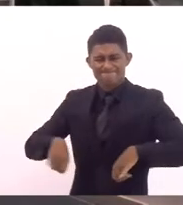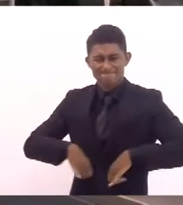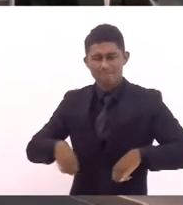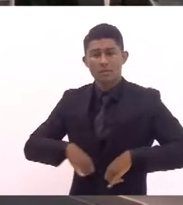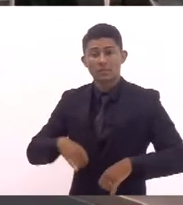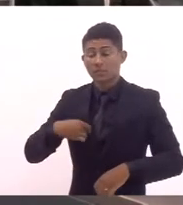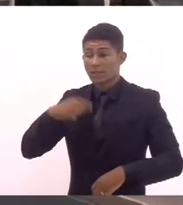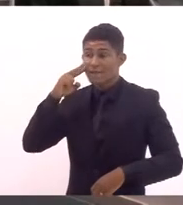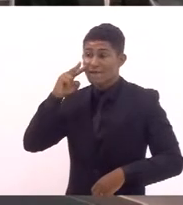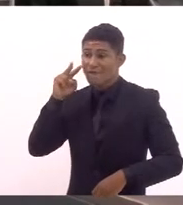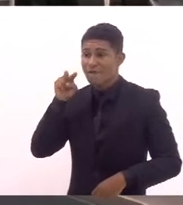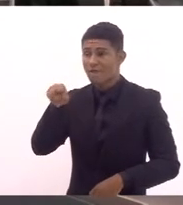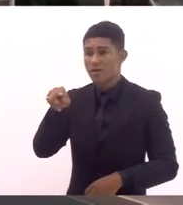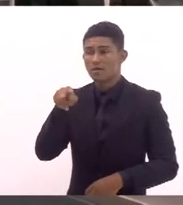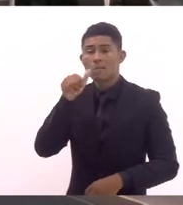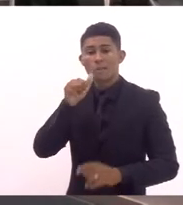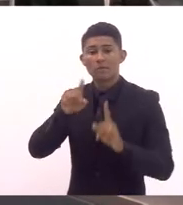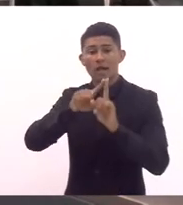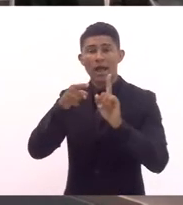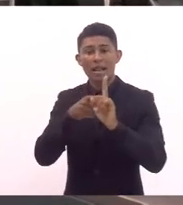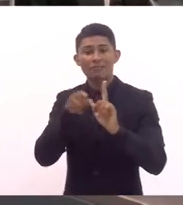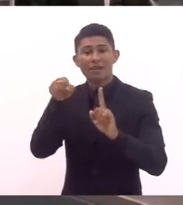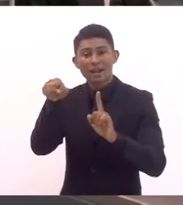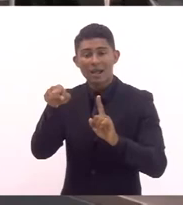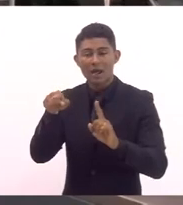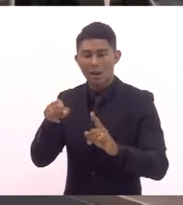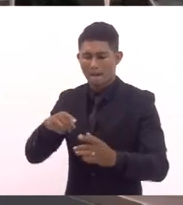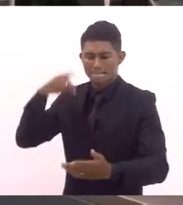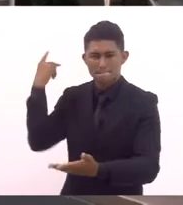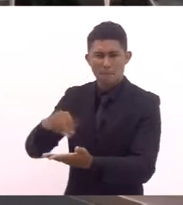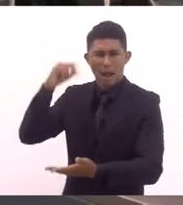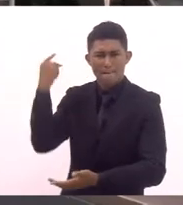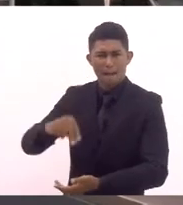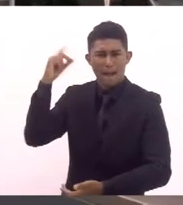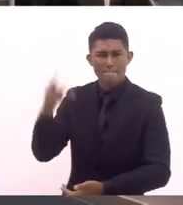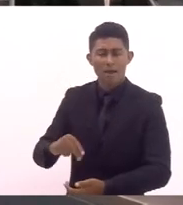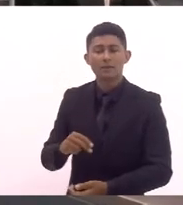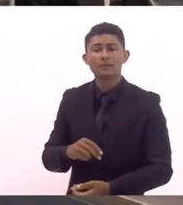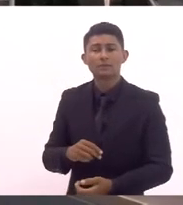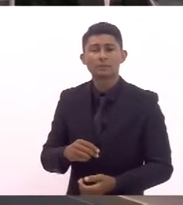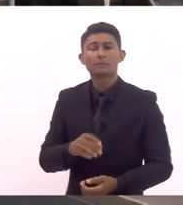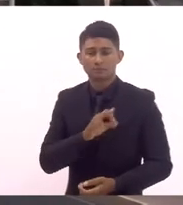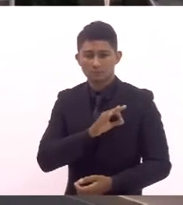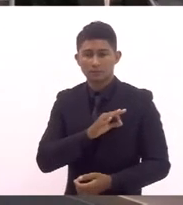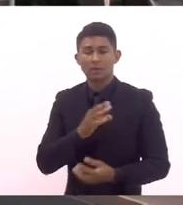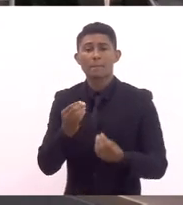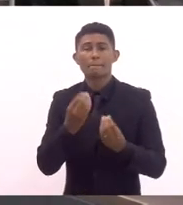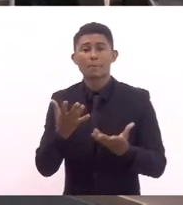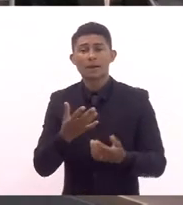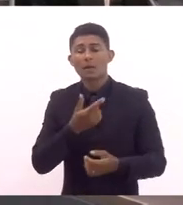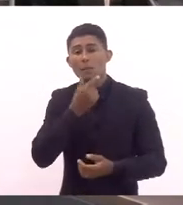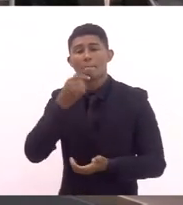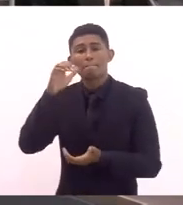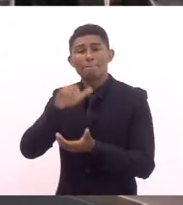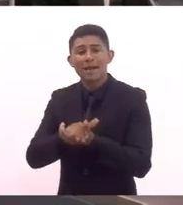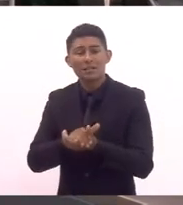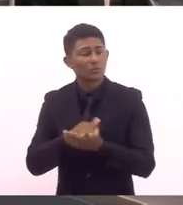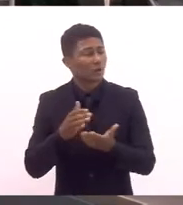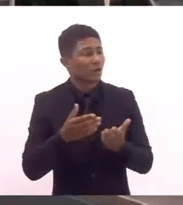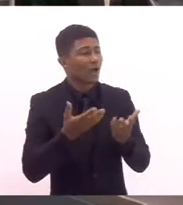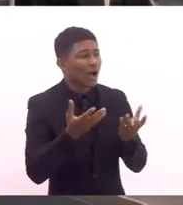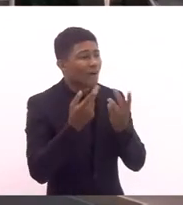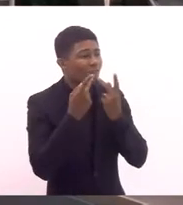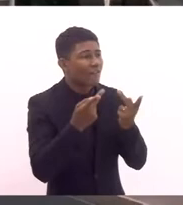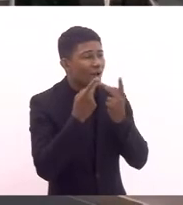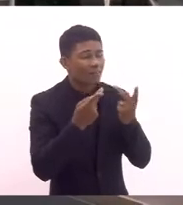meus olhos uma mulher grávida apanhando na barriga para o marido confessar tem gente que não sabe dessas histórias e